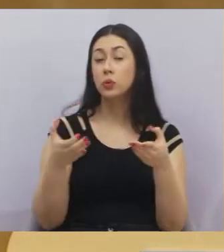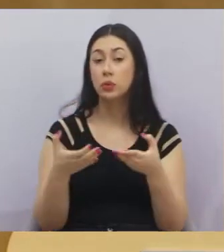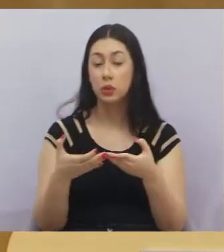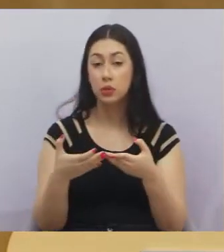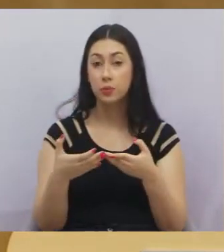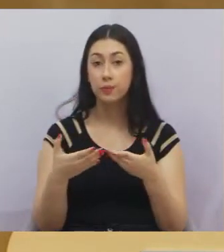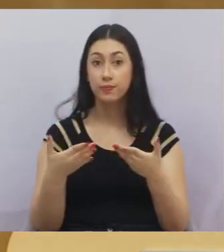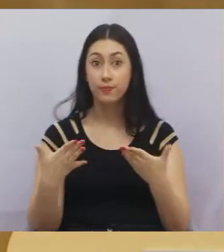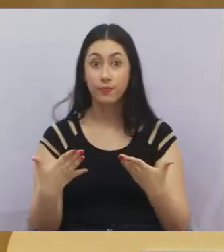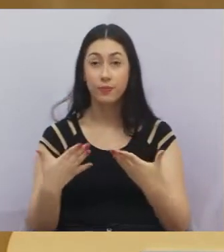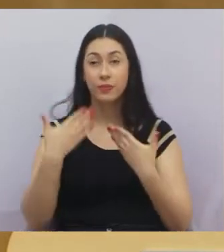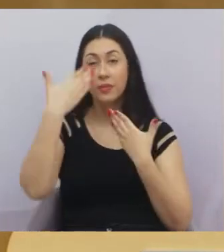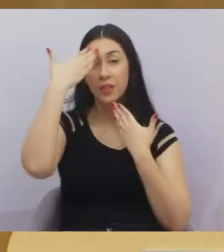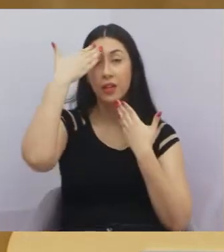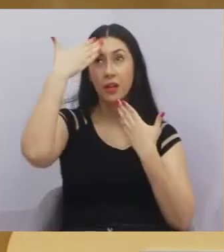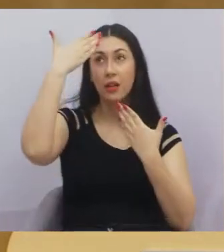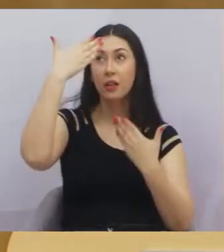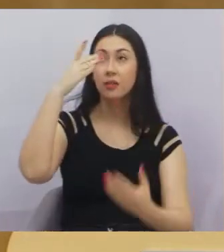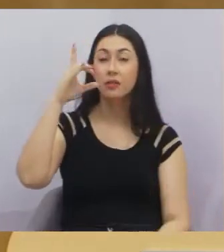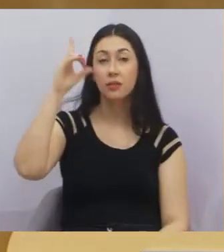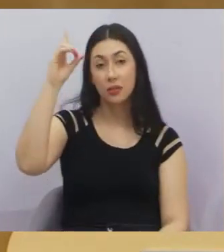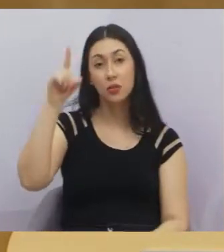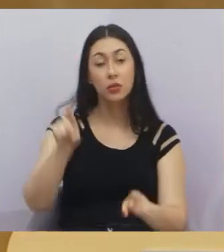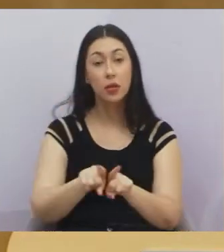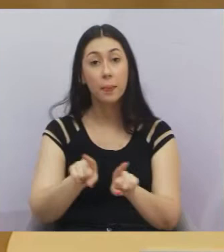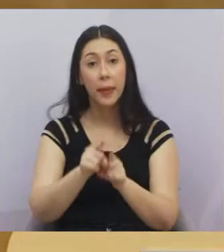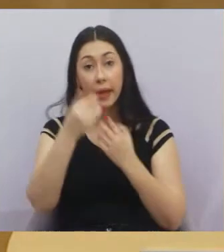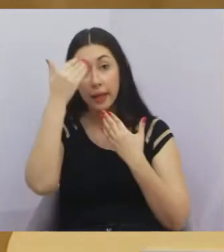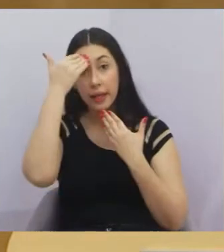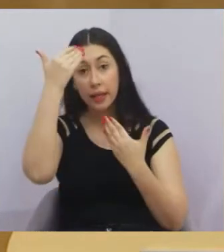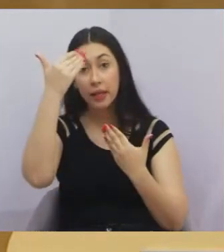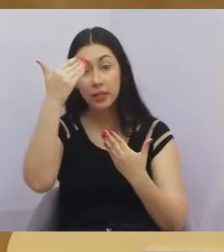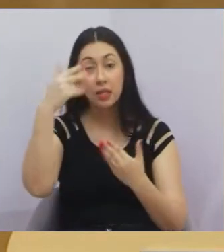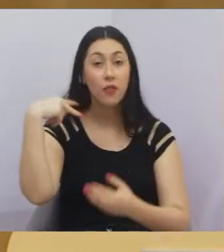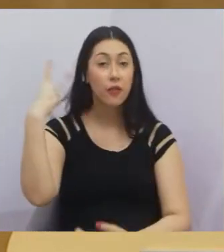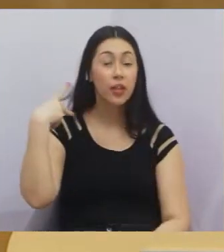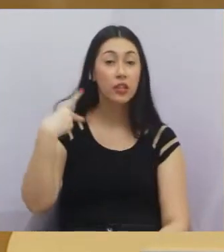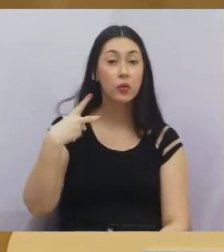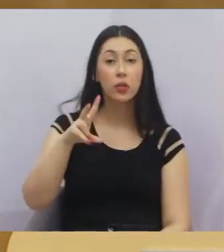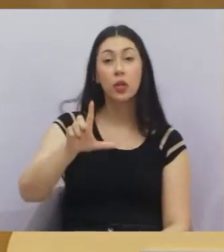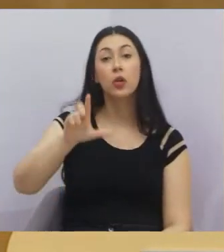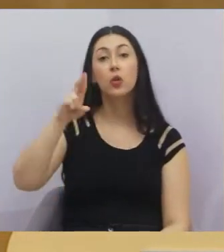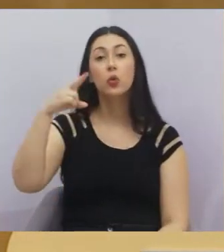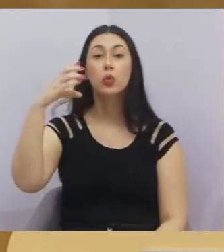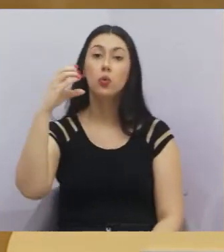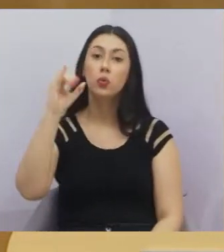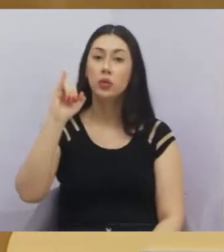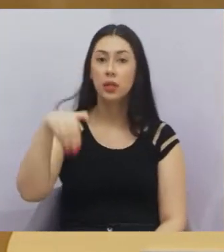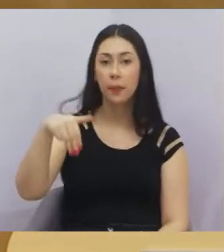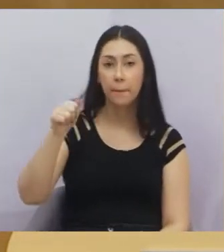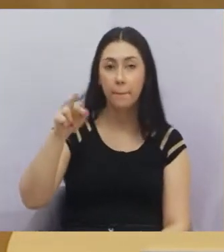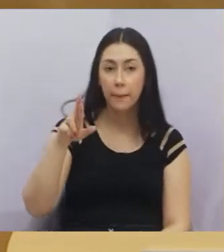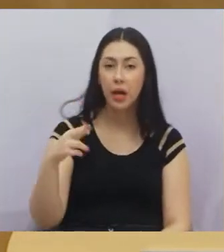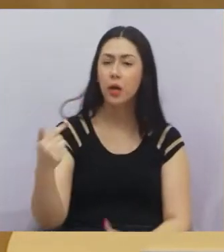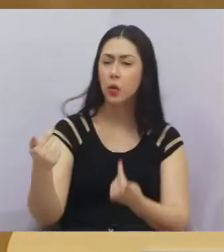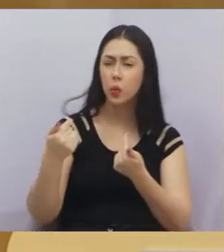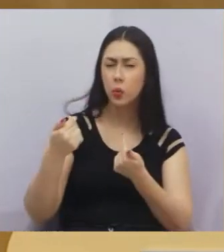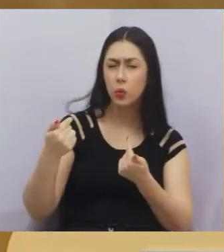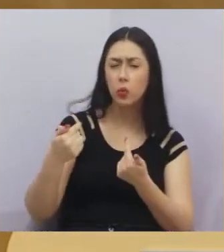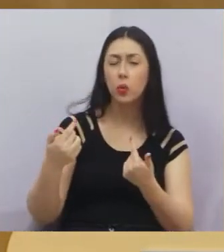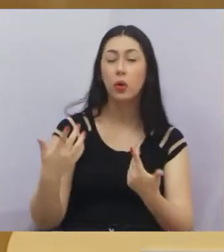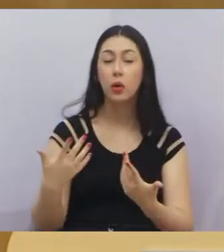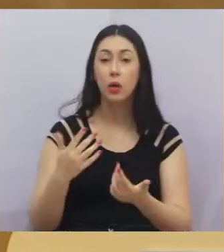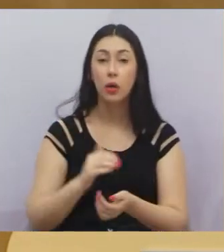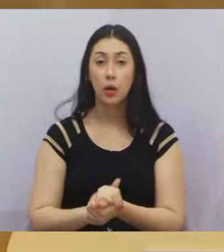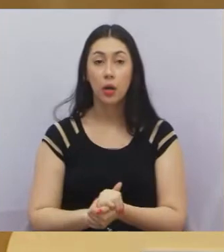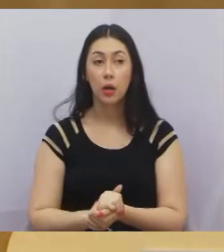e graças a Deus, graças a você, Lucimar, que veio aqui, fez essa provocação em nós, que